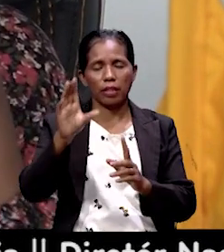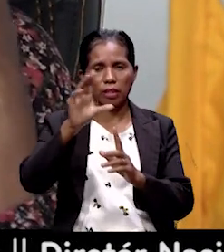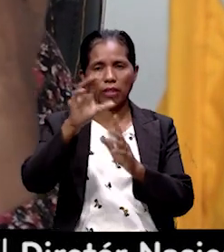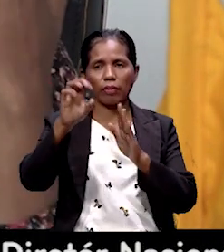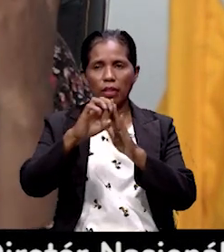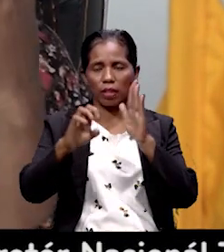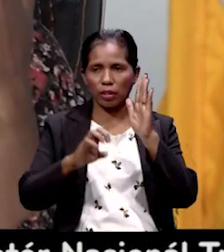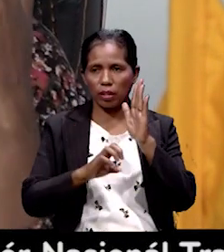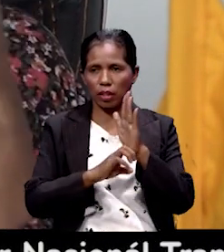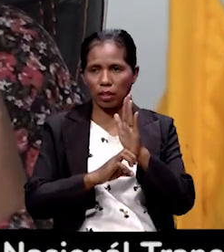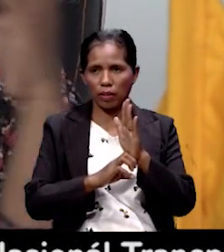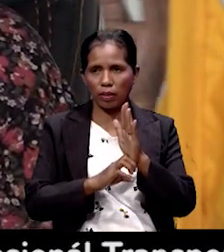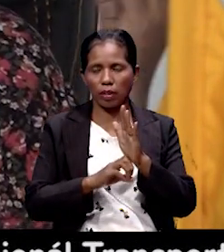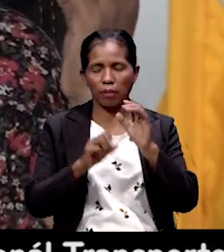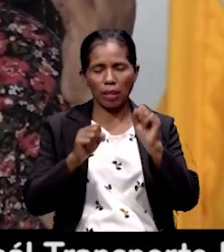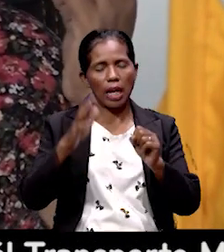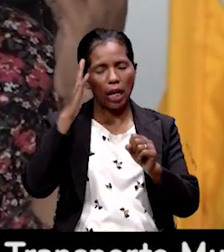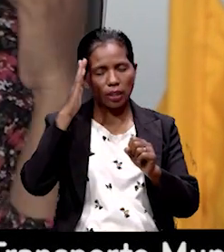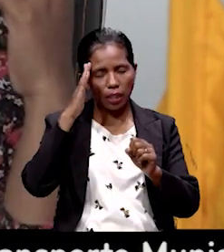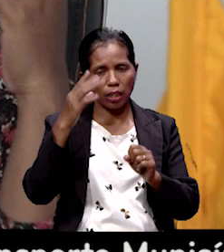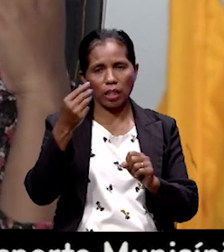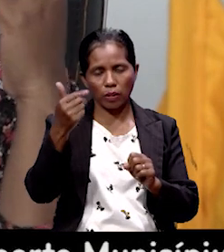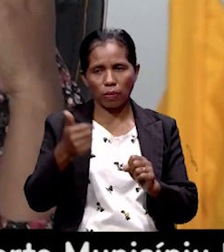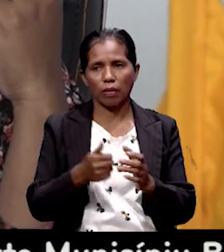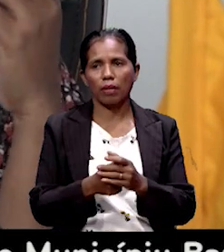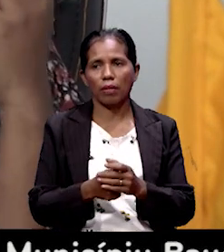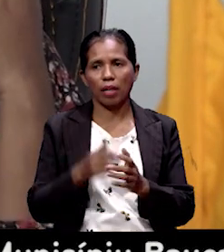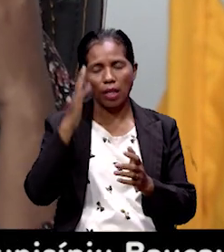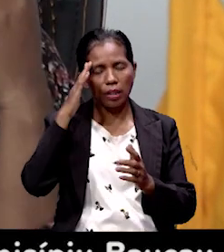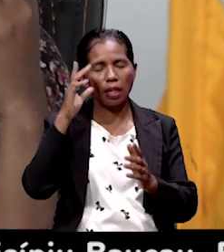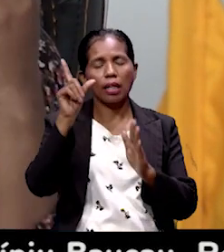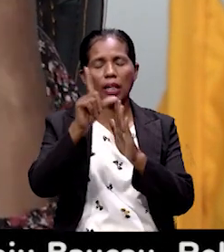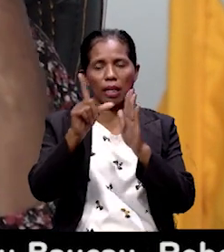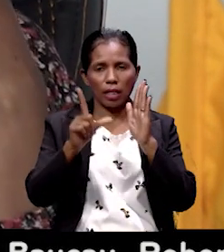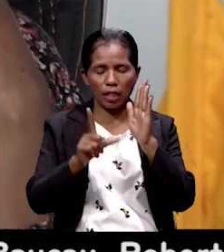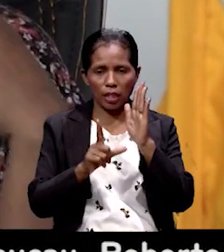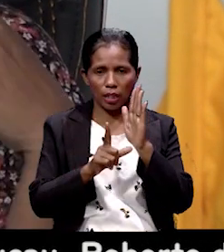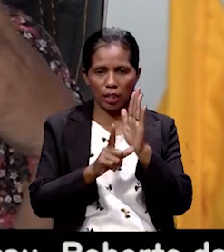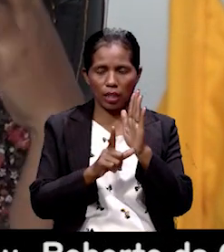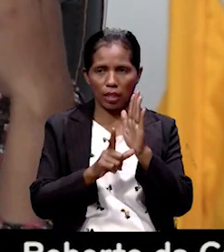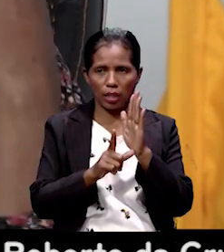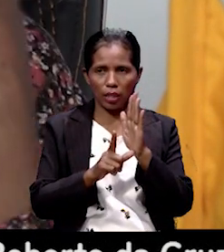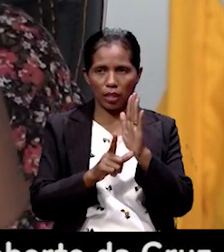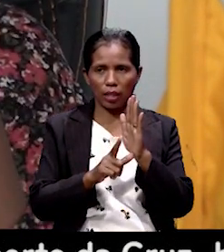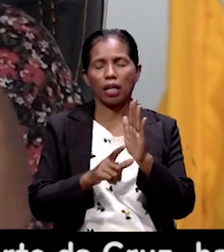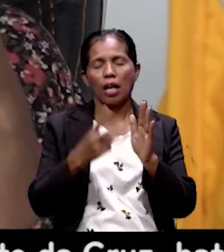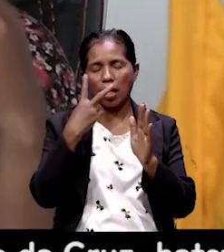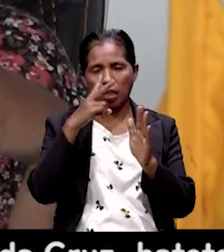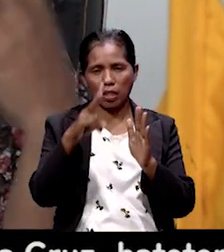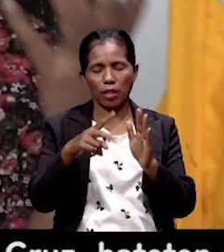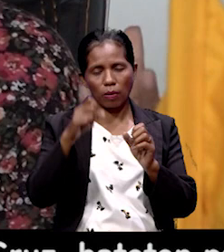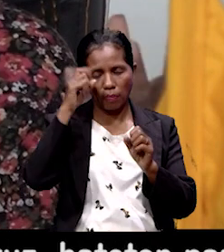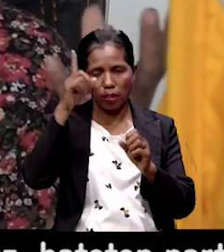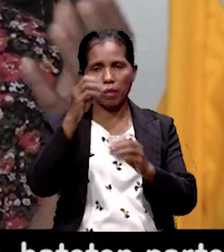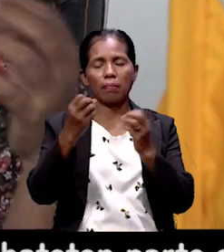claro, ia ter que conhecimento em tua causa de cor, pelo menos constitucional, ia dever, minha competência própria, minha